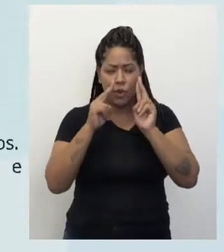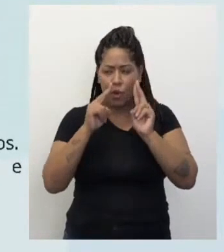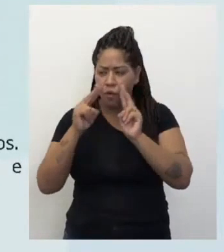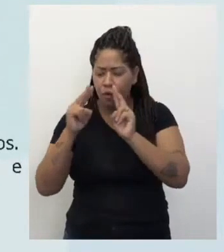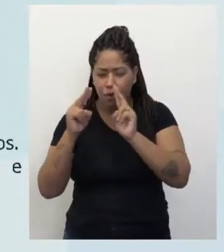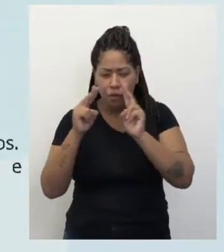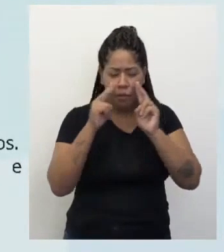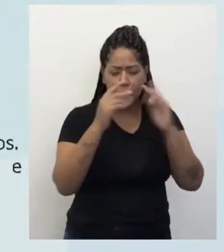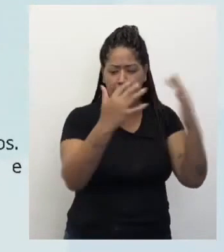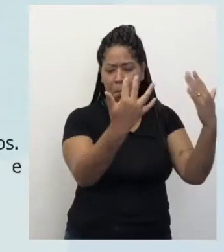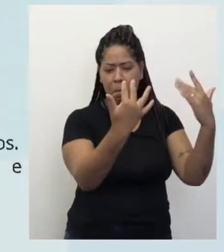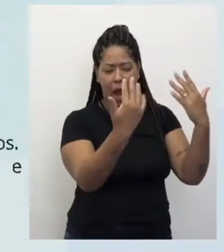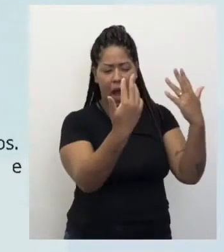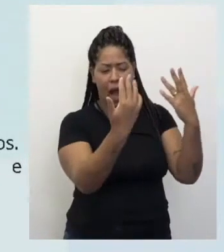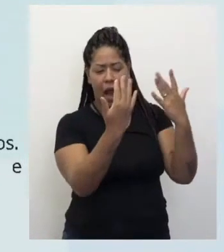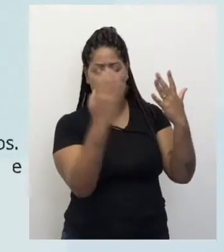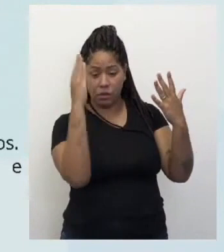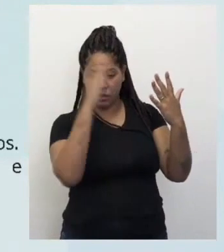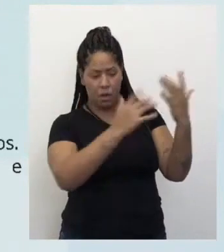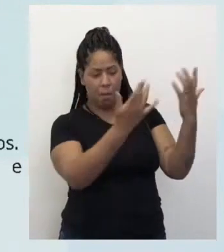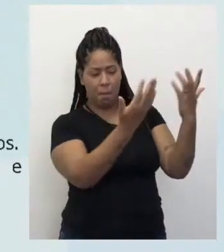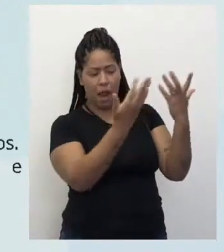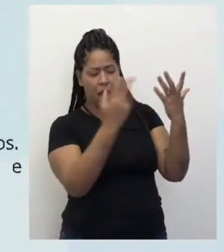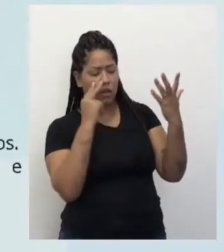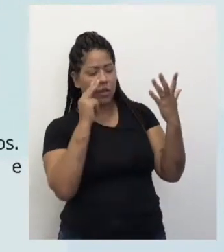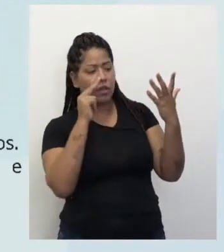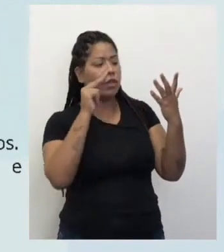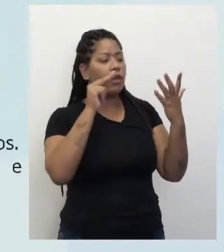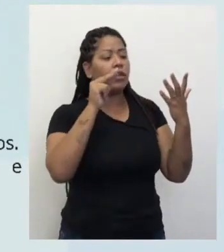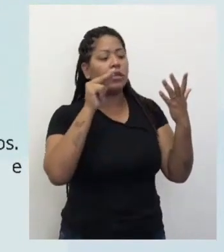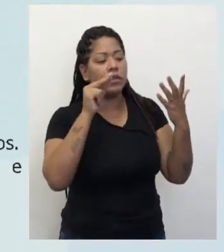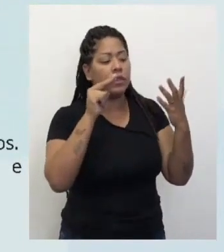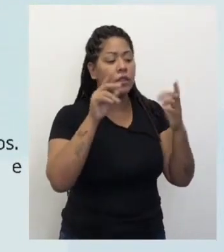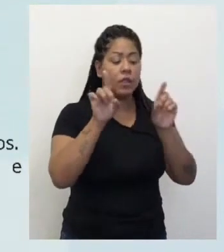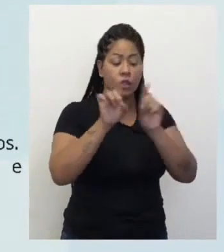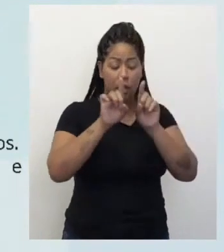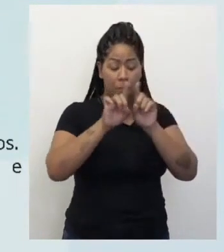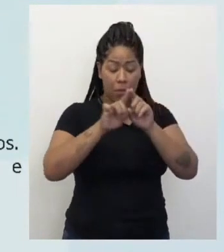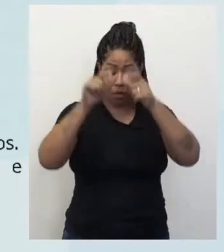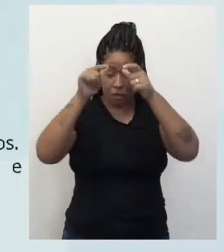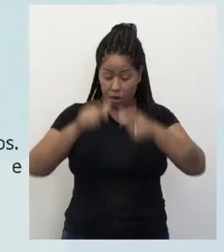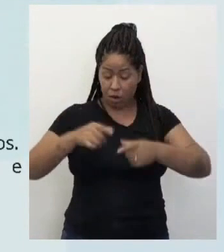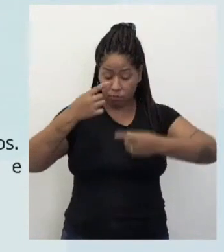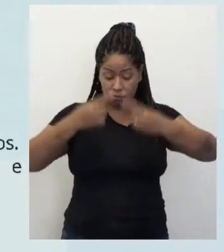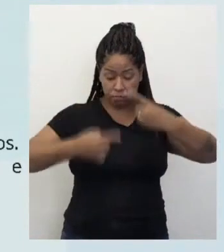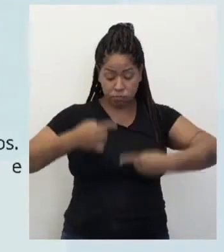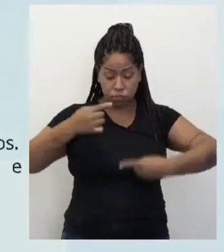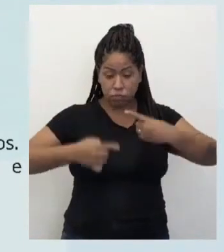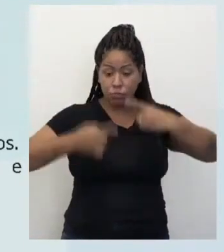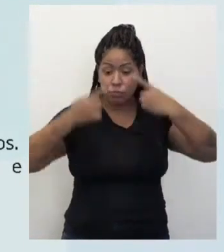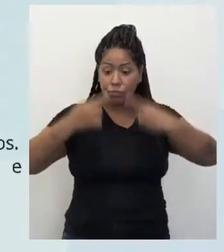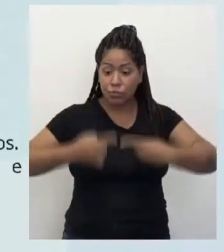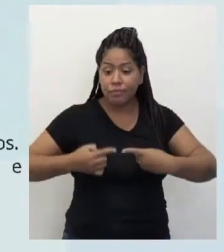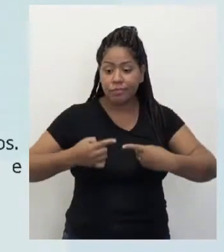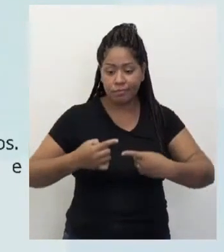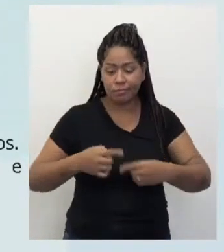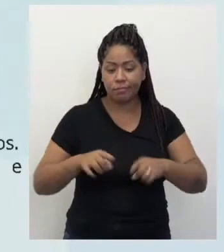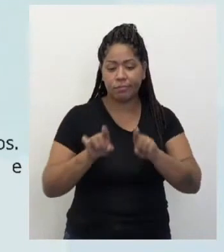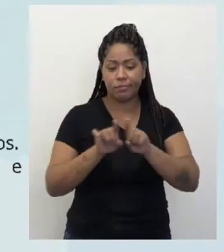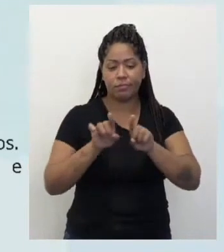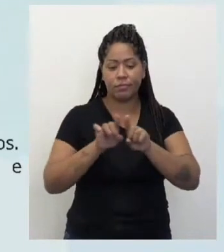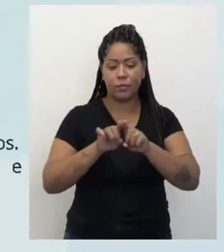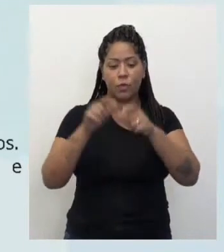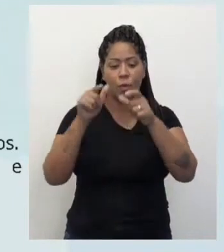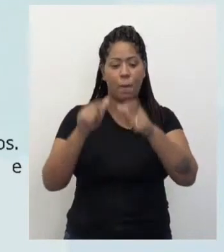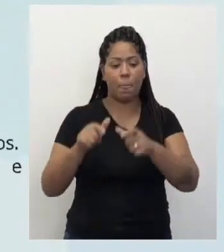potenciais invasões, e ali ficava o centro político também de Atenas. Era ali que a eclésia, por